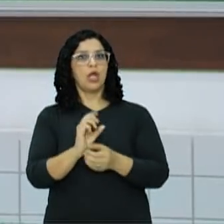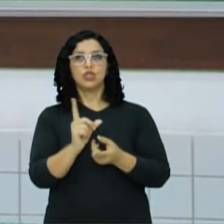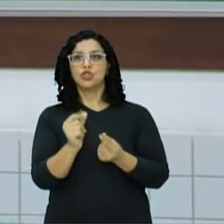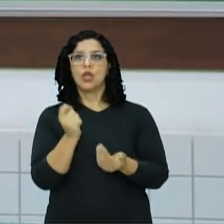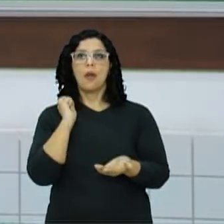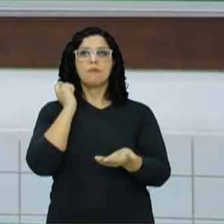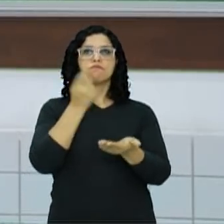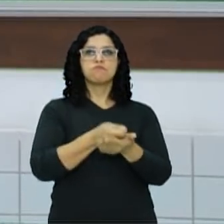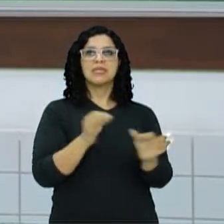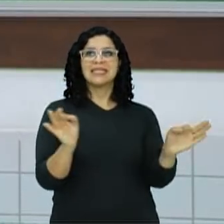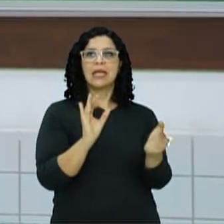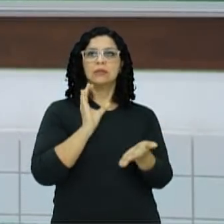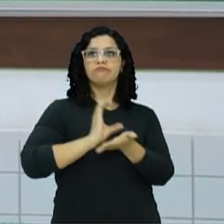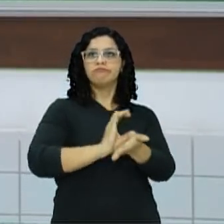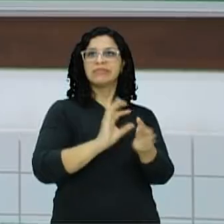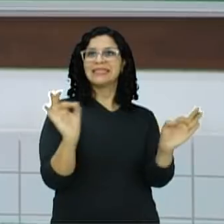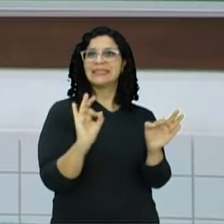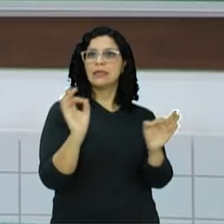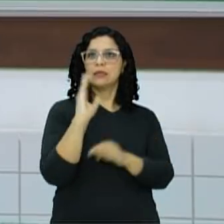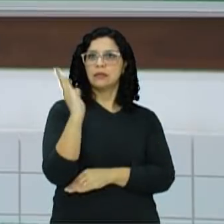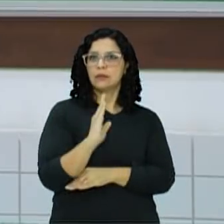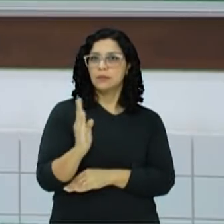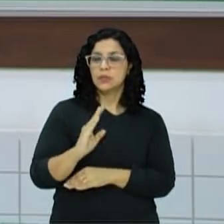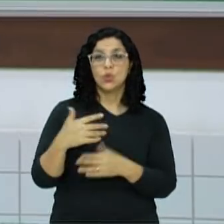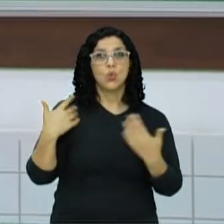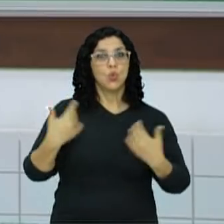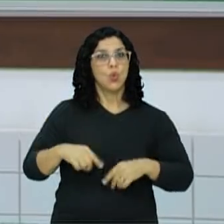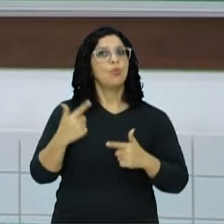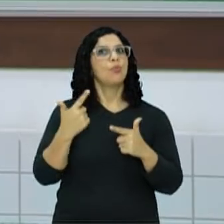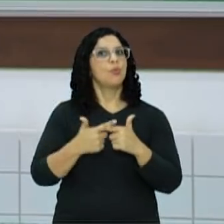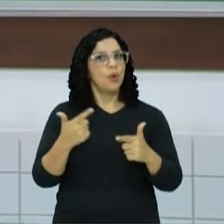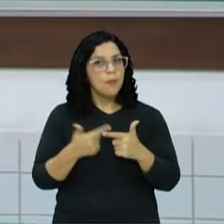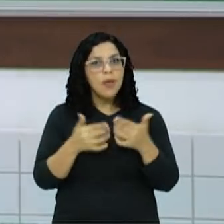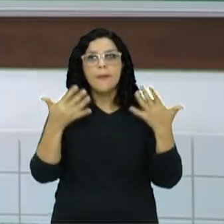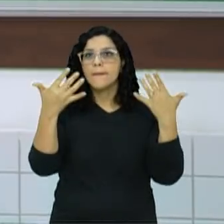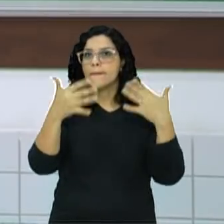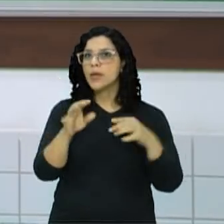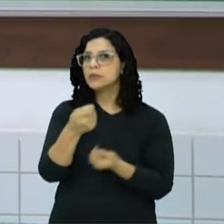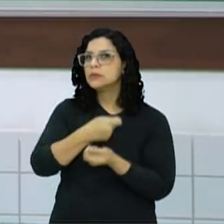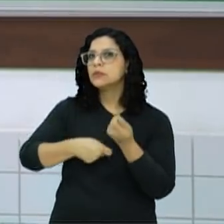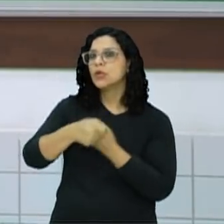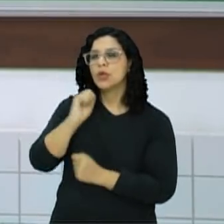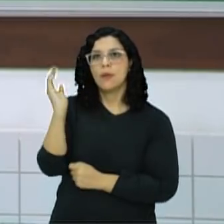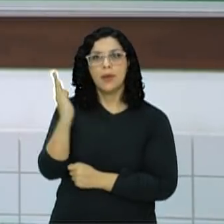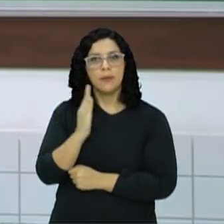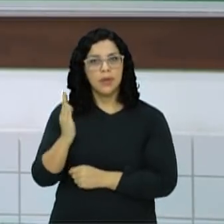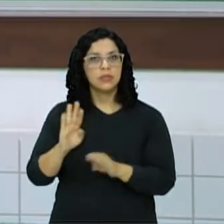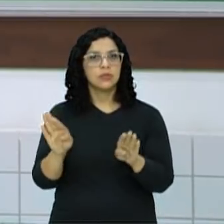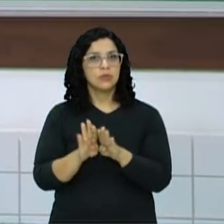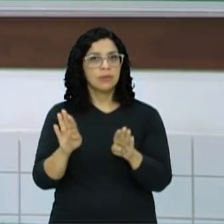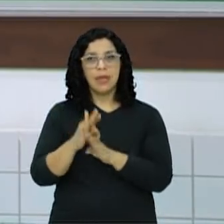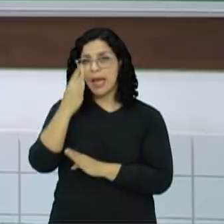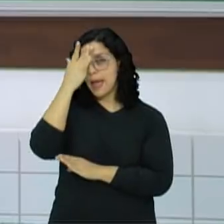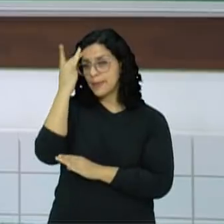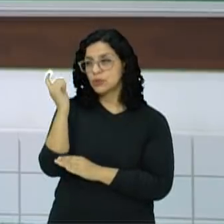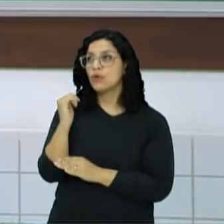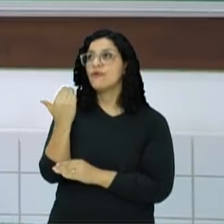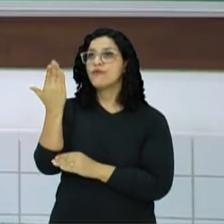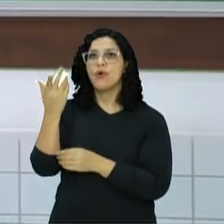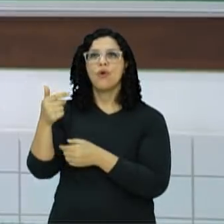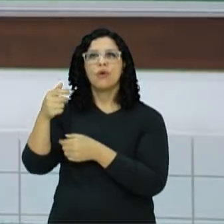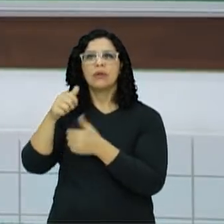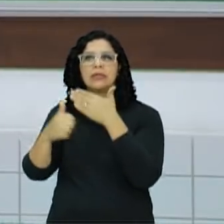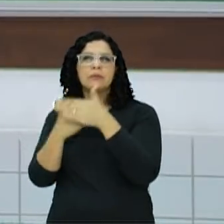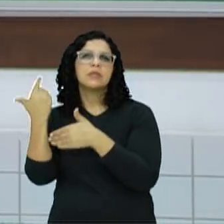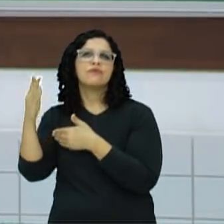dinheiro investido no Brasil. Isso é um grave problema, uma crise econômica no Brasil, menos investimento no Brasil,